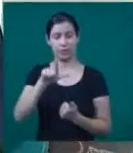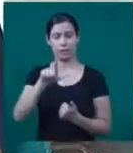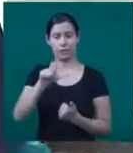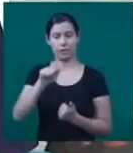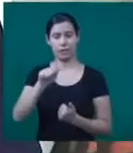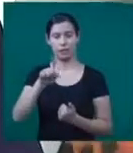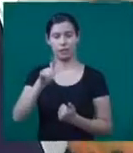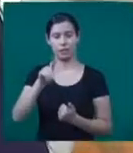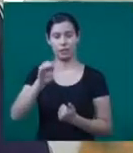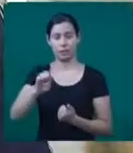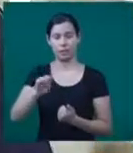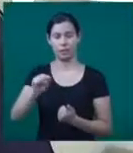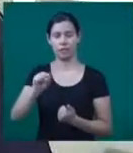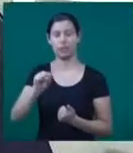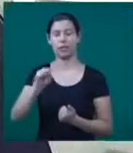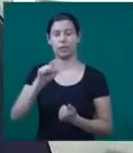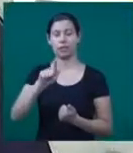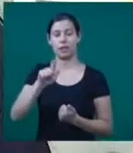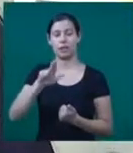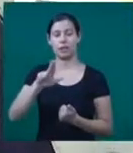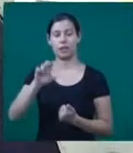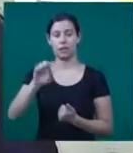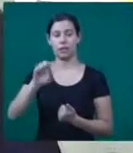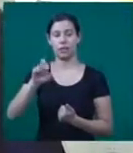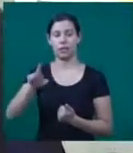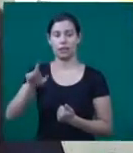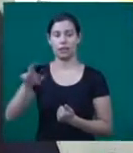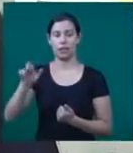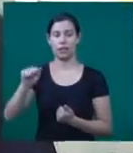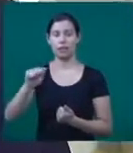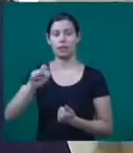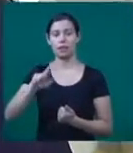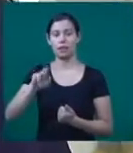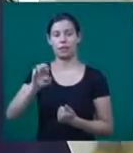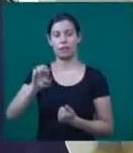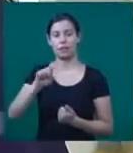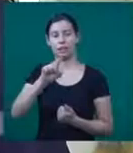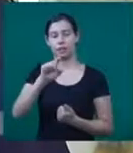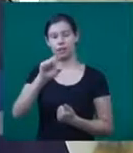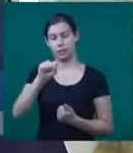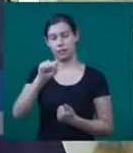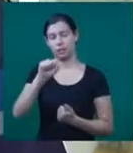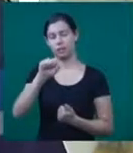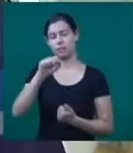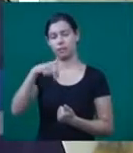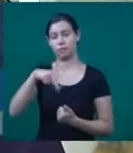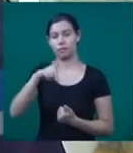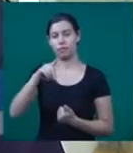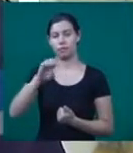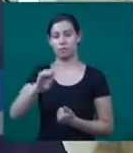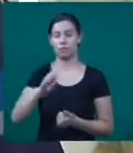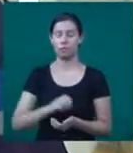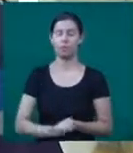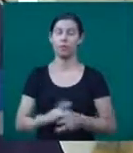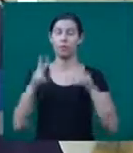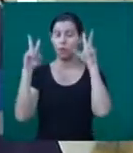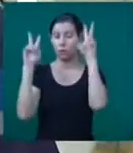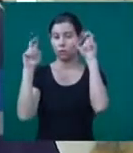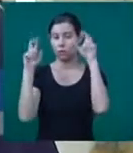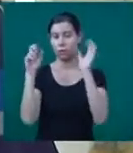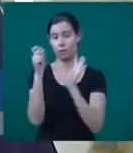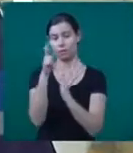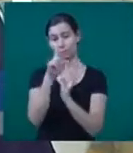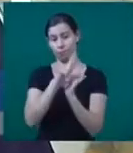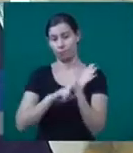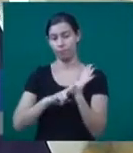dia 4 de julho. O tema da redação é patriotismo. Eu estou pesquisando bastante sobre o tema, correndo atrás